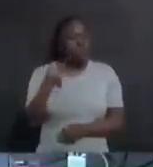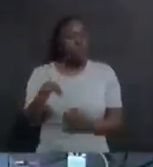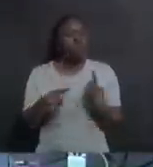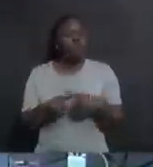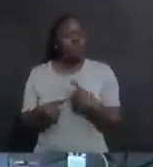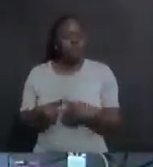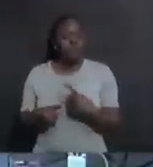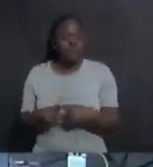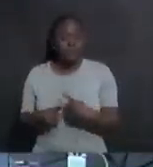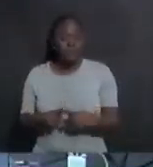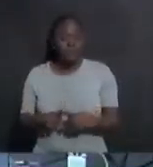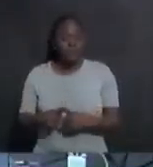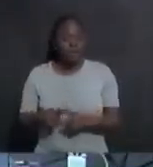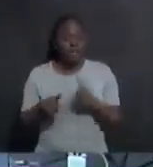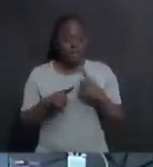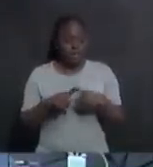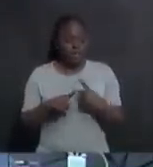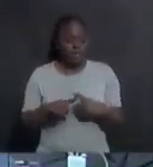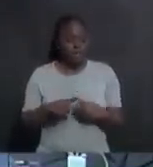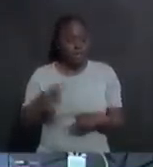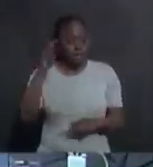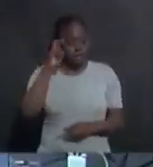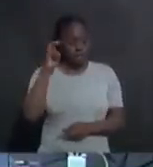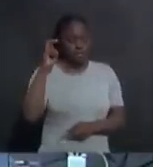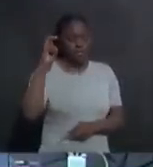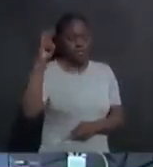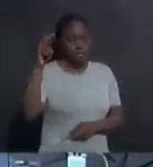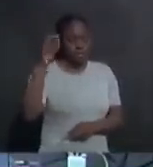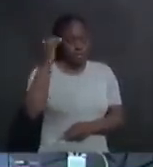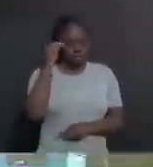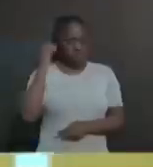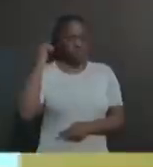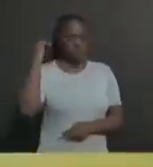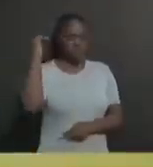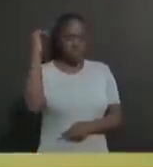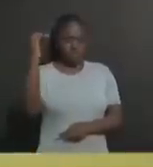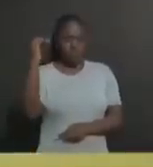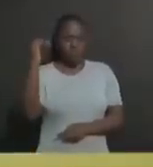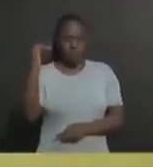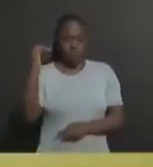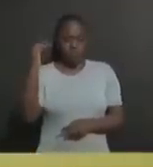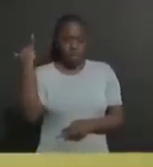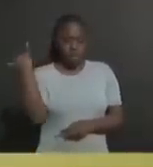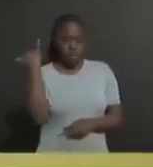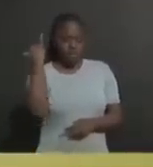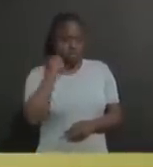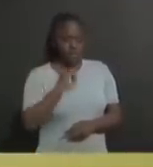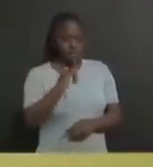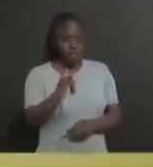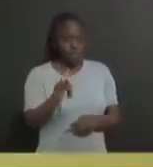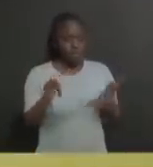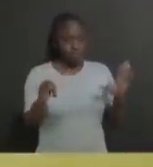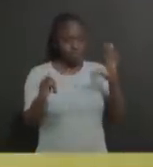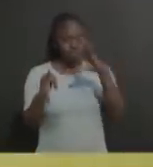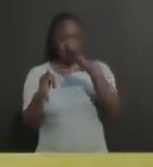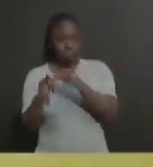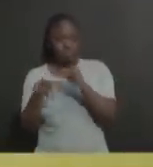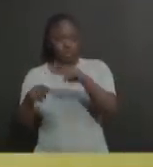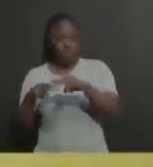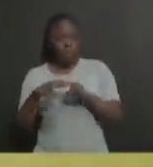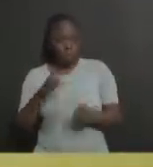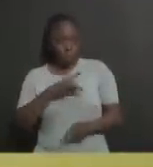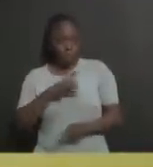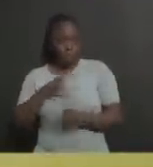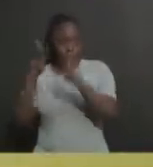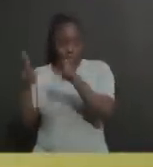quê? Porque a voz da sabedoria e da inteligência apagou a voz do profético. Então a gente tem medo de quem estudou, porque a pessoa